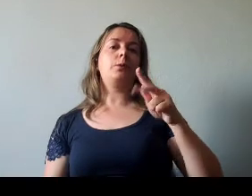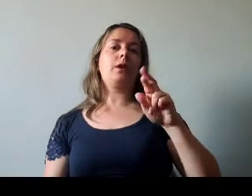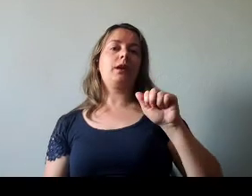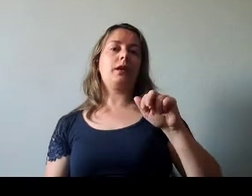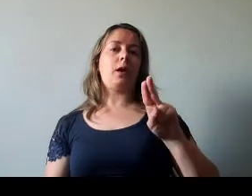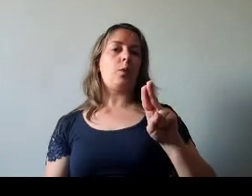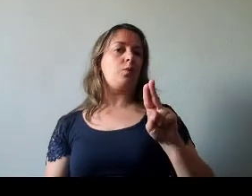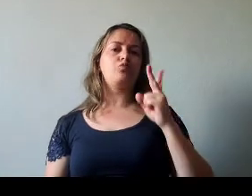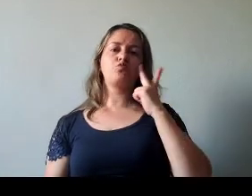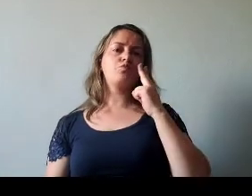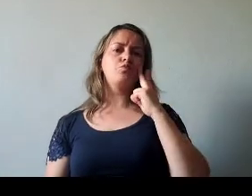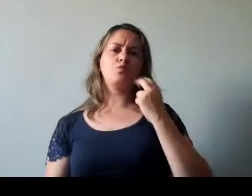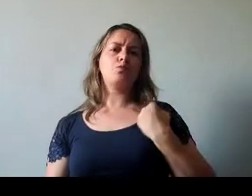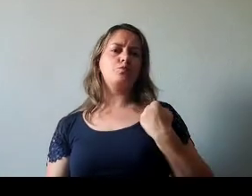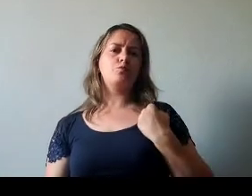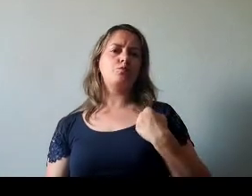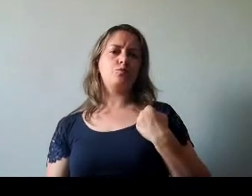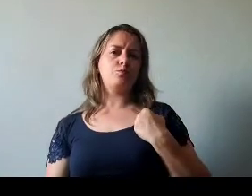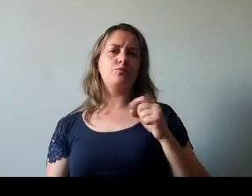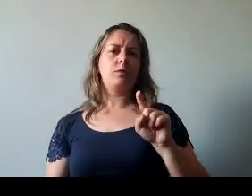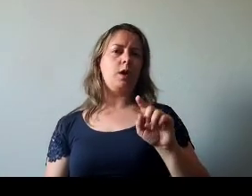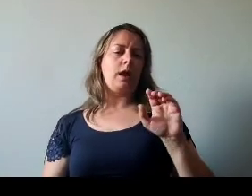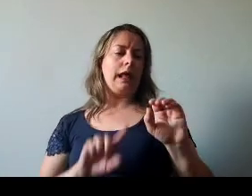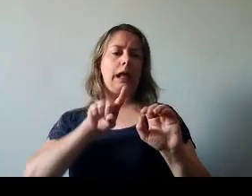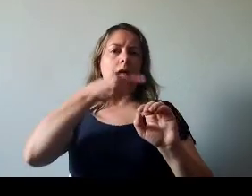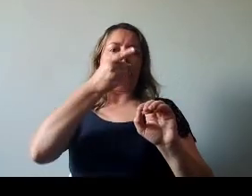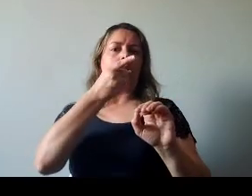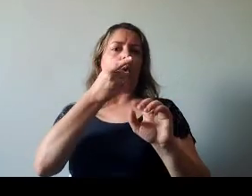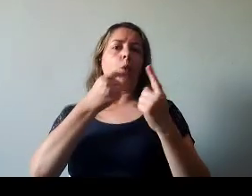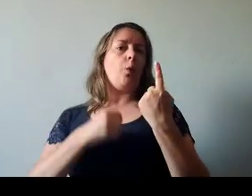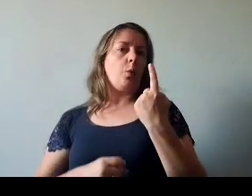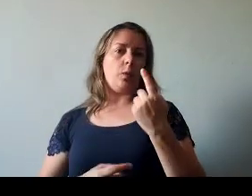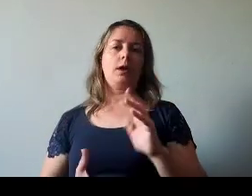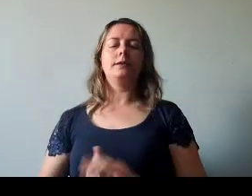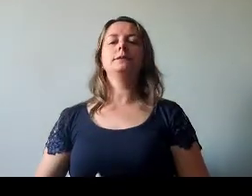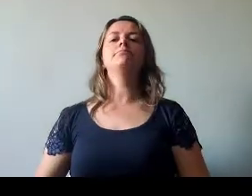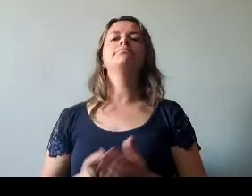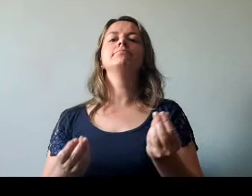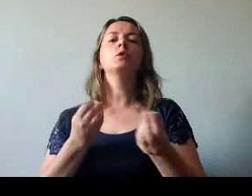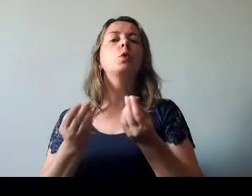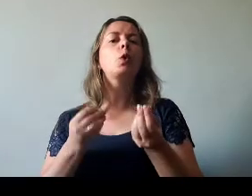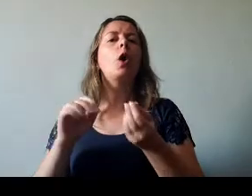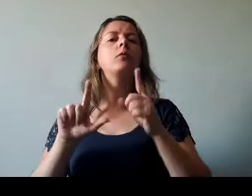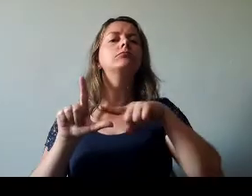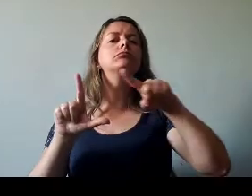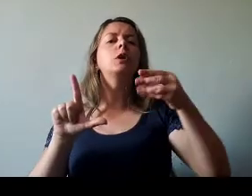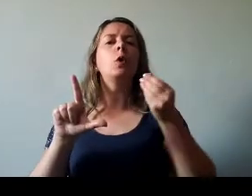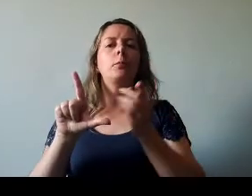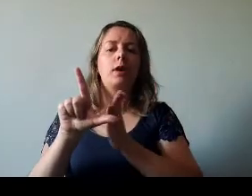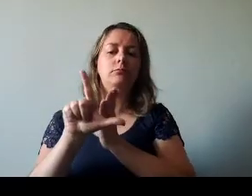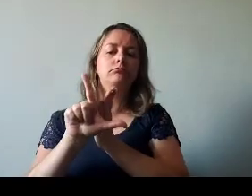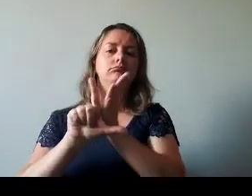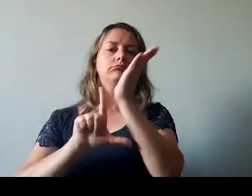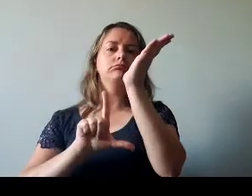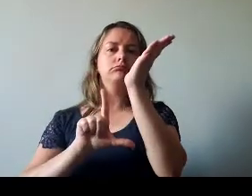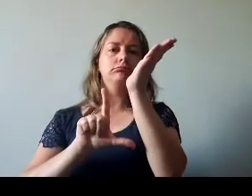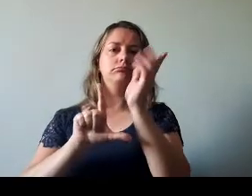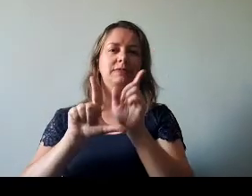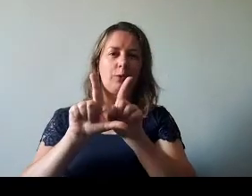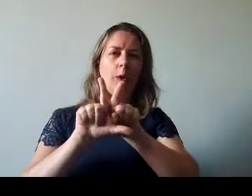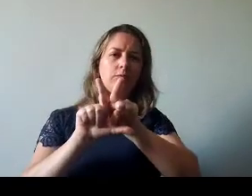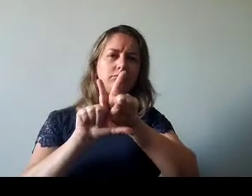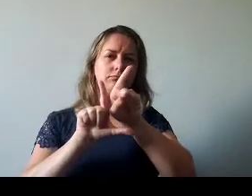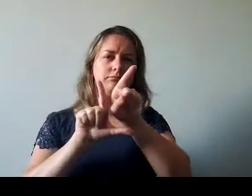equação do primeiro grau, o gráfico vai ser uma reta. Okay? Então, no caso daquele exemplo numérico que eu